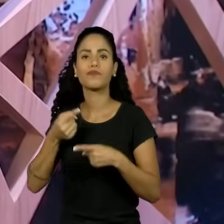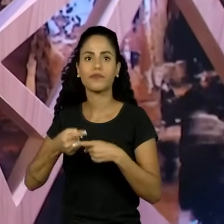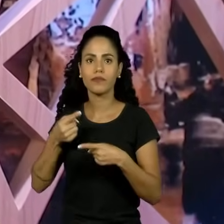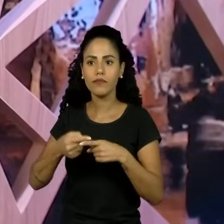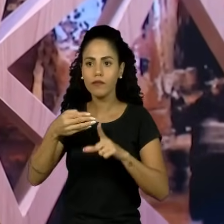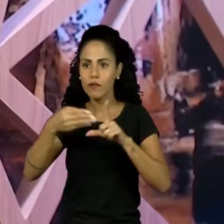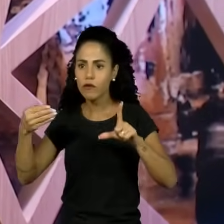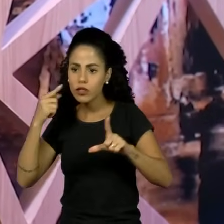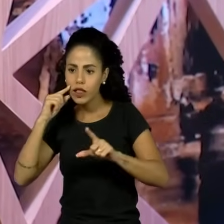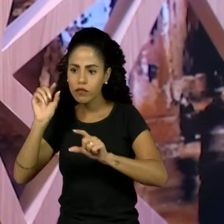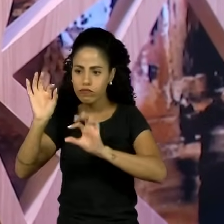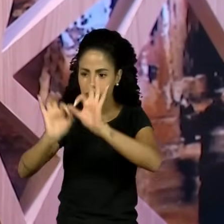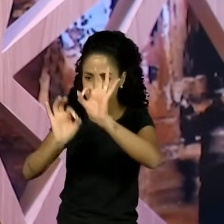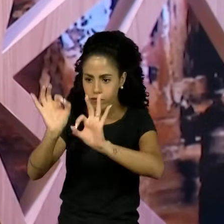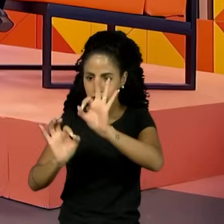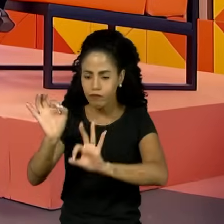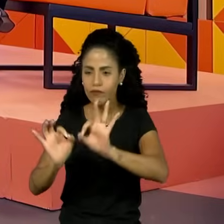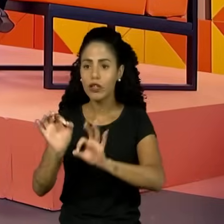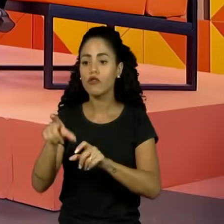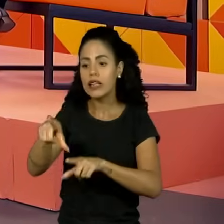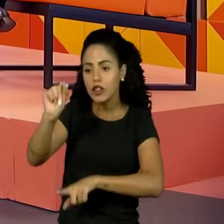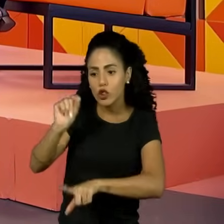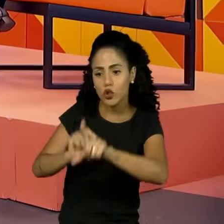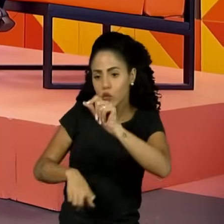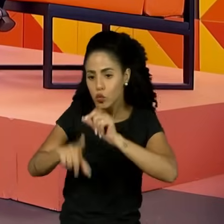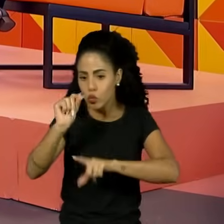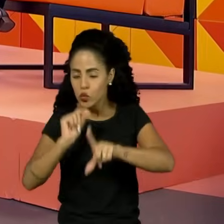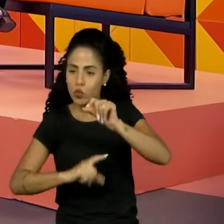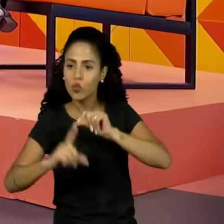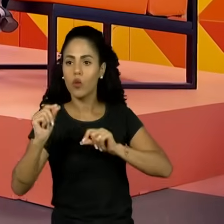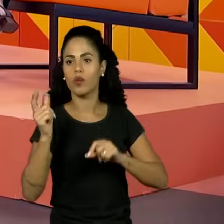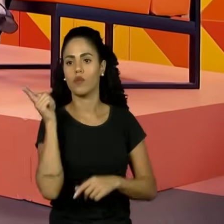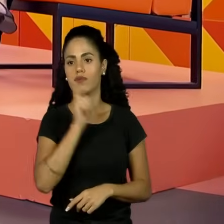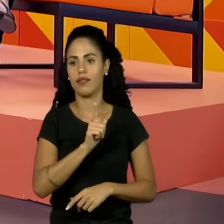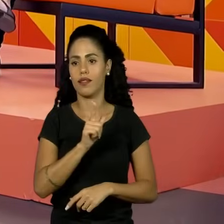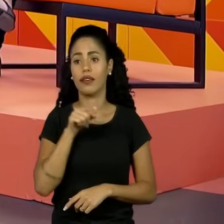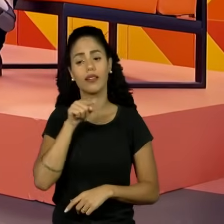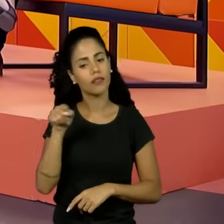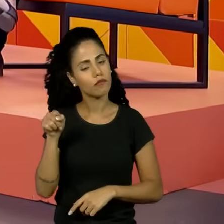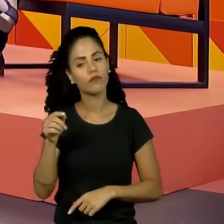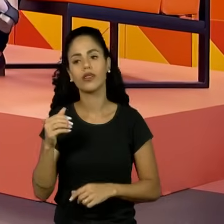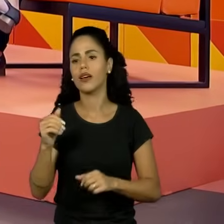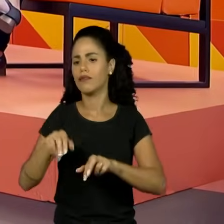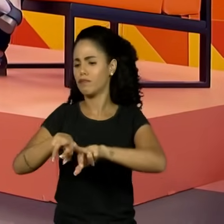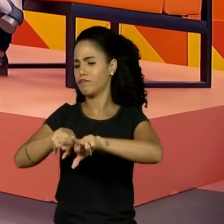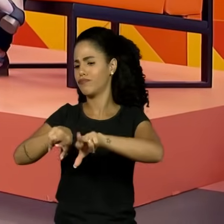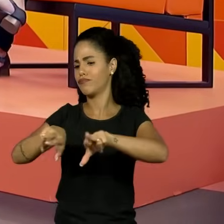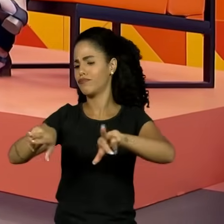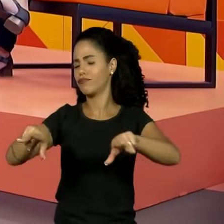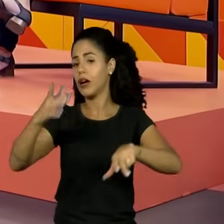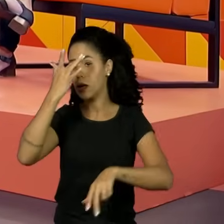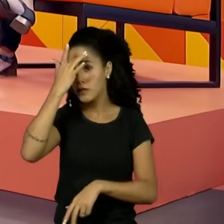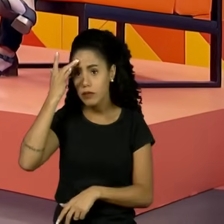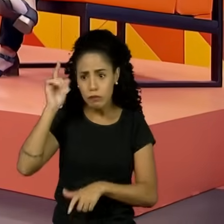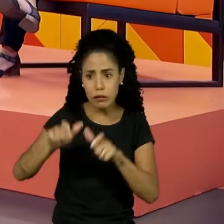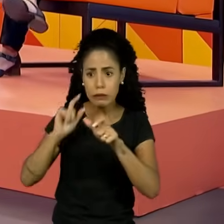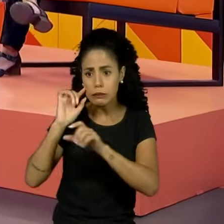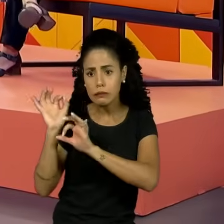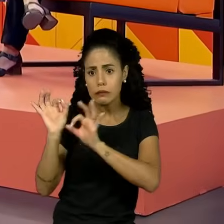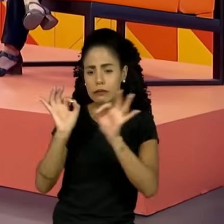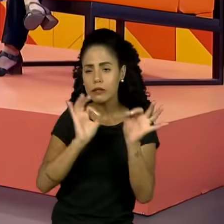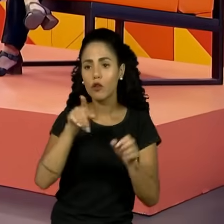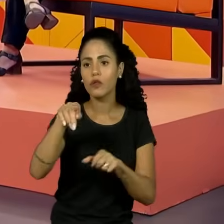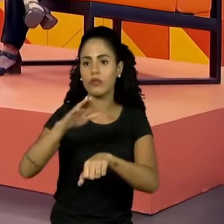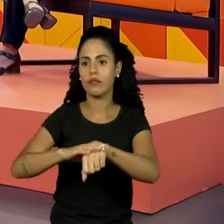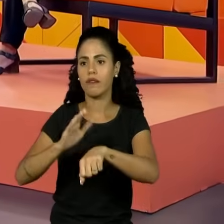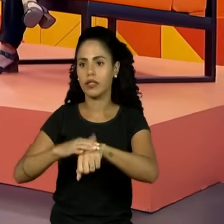você monetiza isso e você transforma isso num trabalho. Né? Então, assim, você tem 1 zilhão de pessoas no mundo acompanhando aquilo que